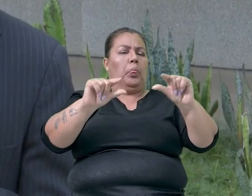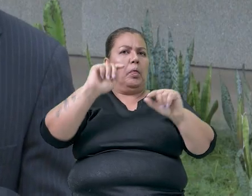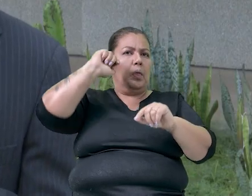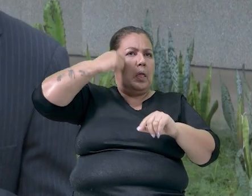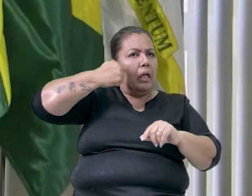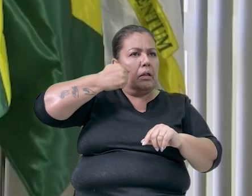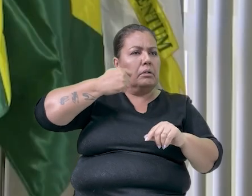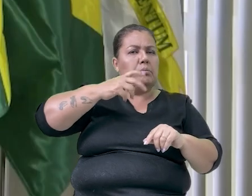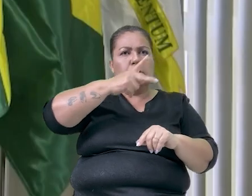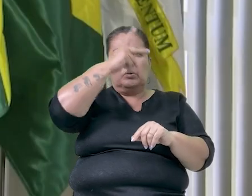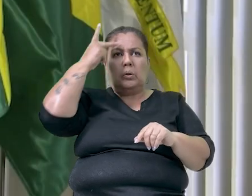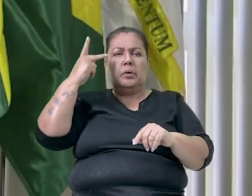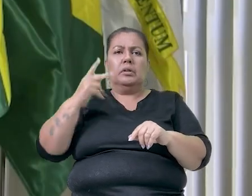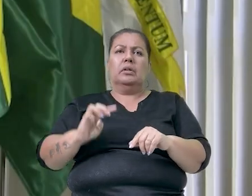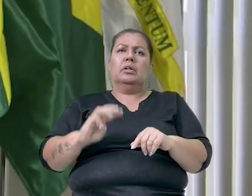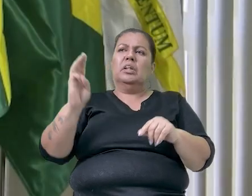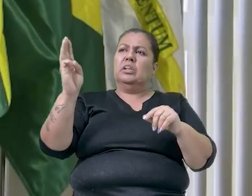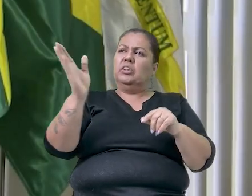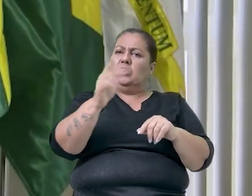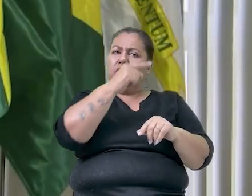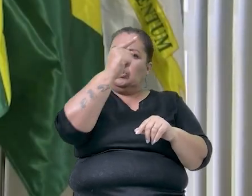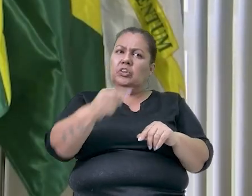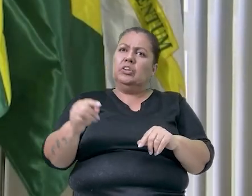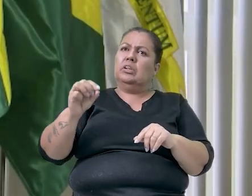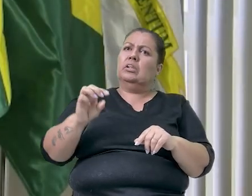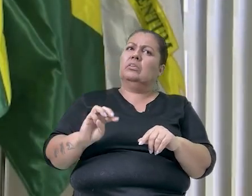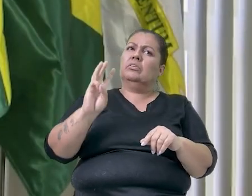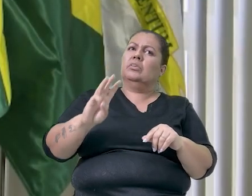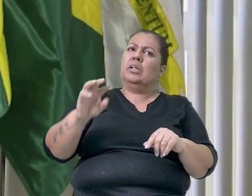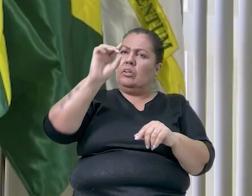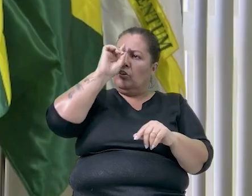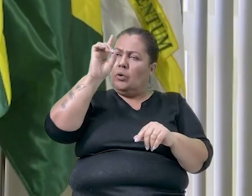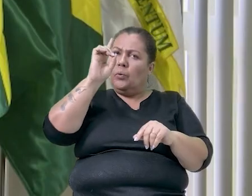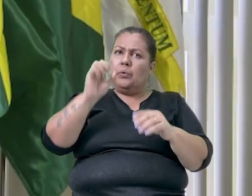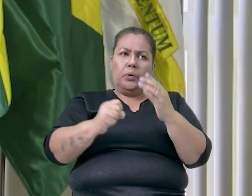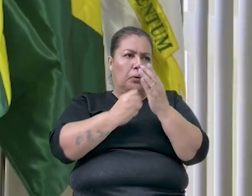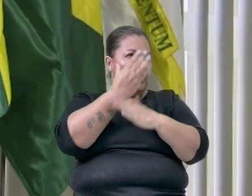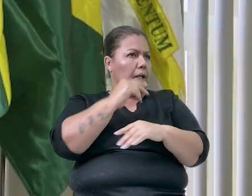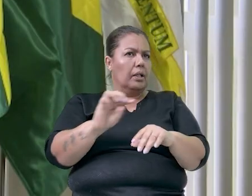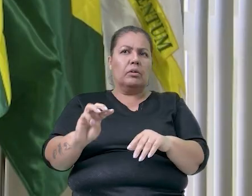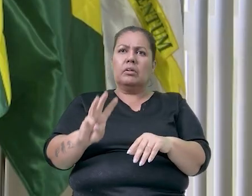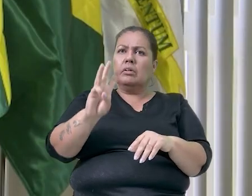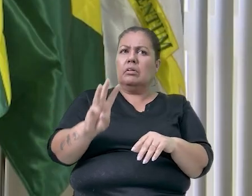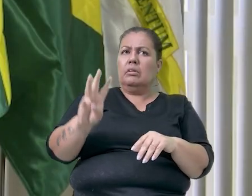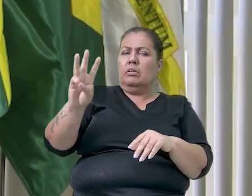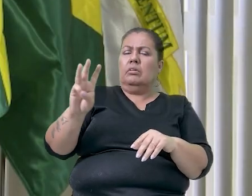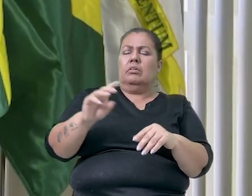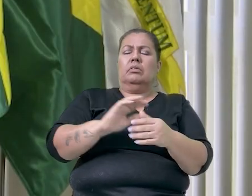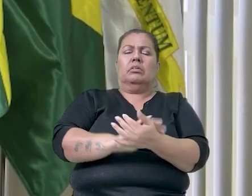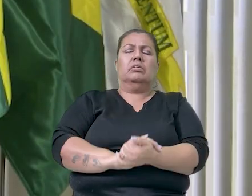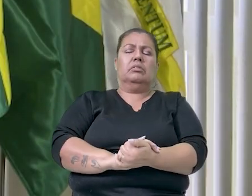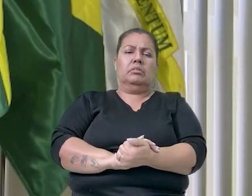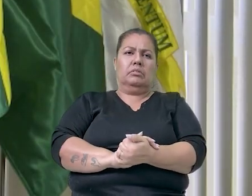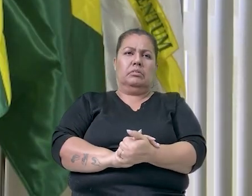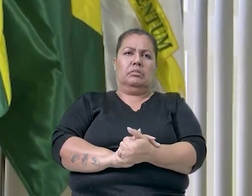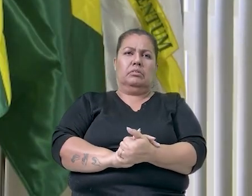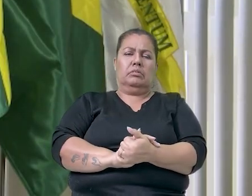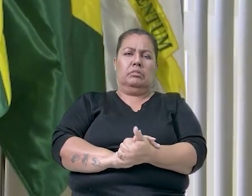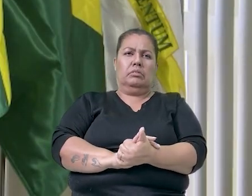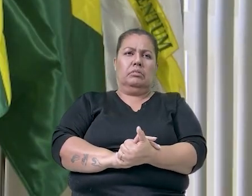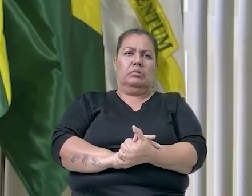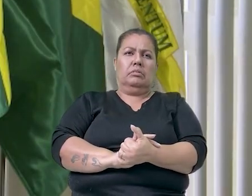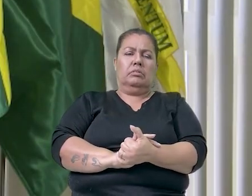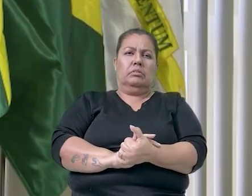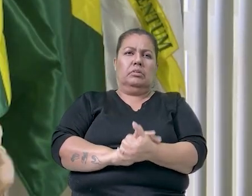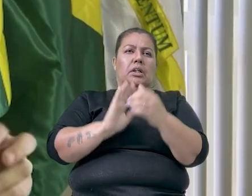do site. O dono do site, o proprietário, o criador do site, ele permitiu